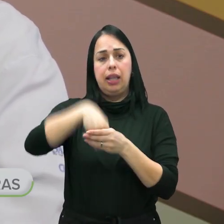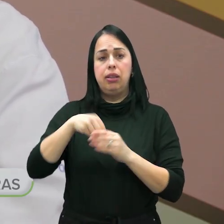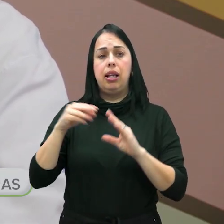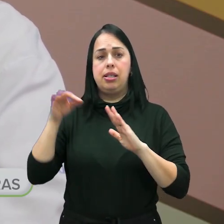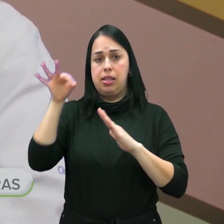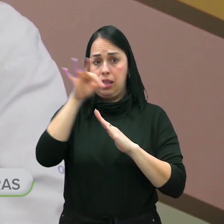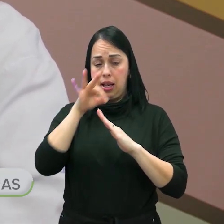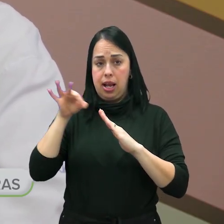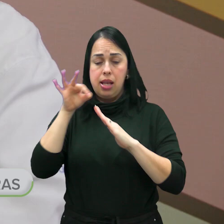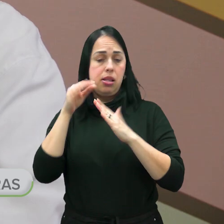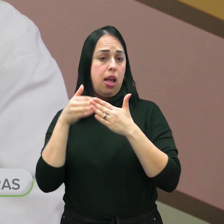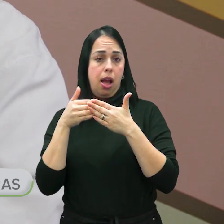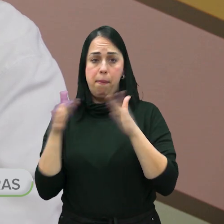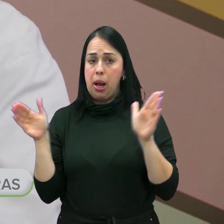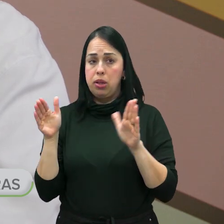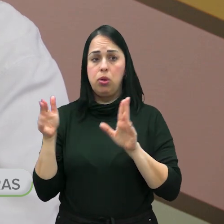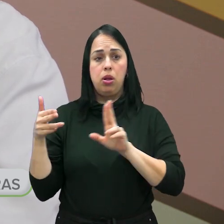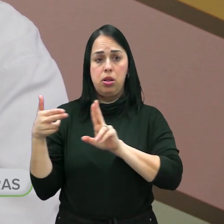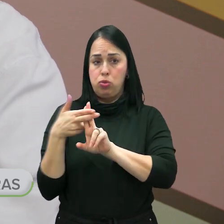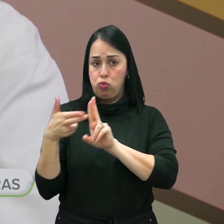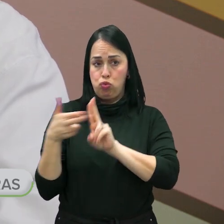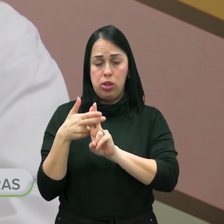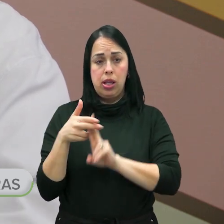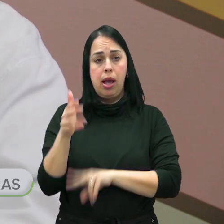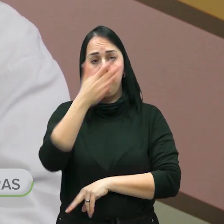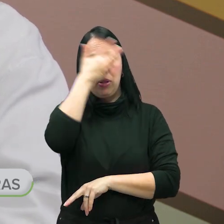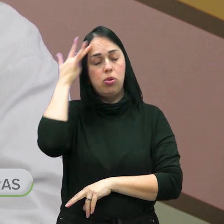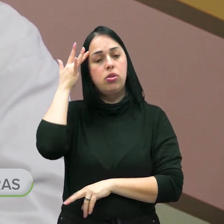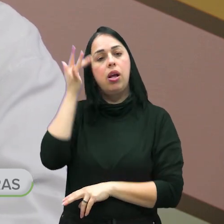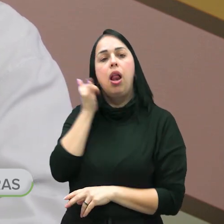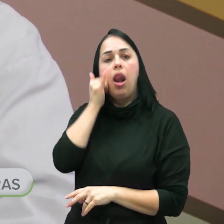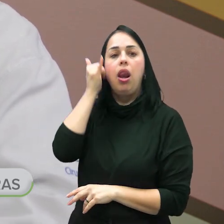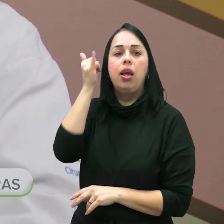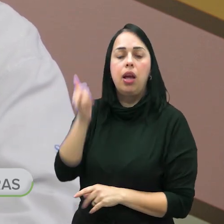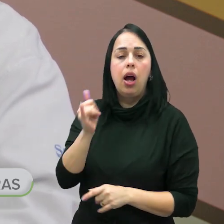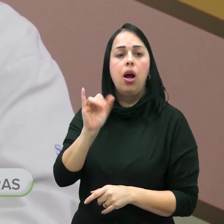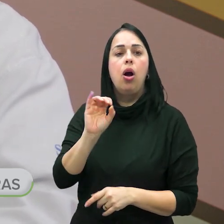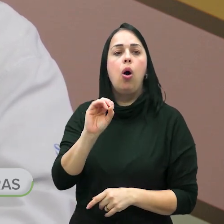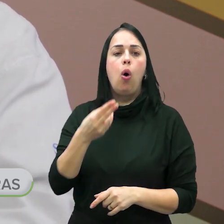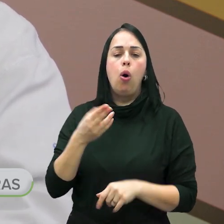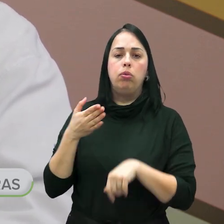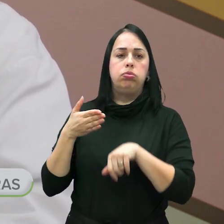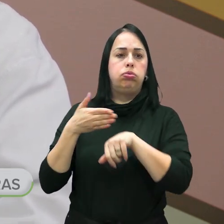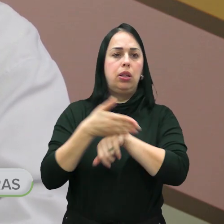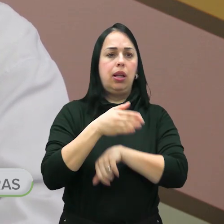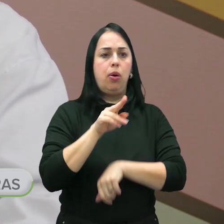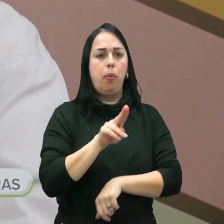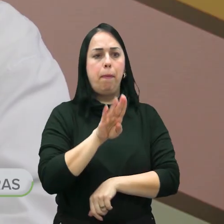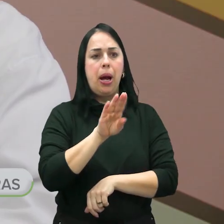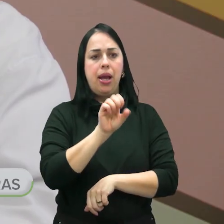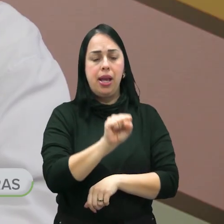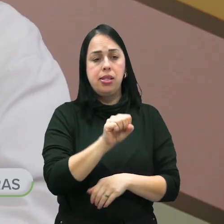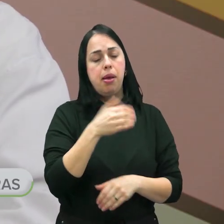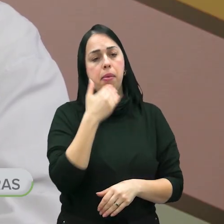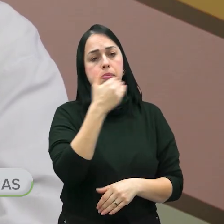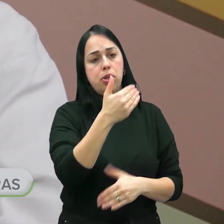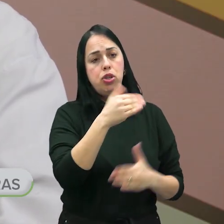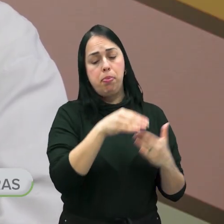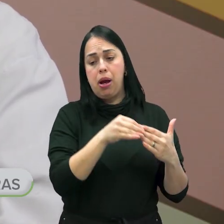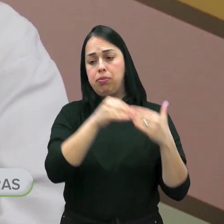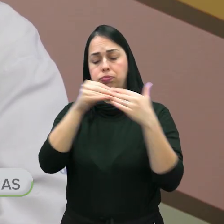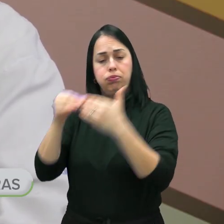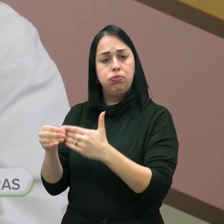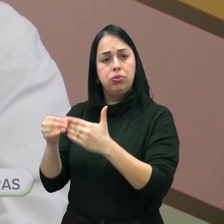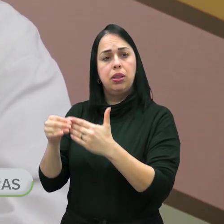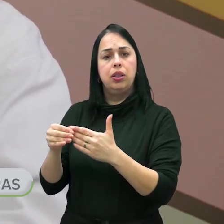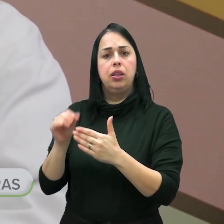ele é aberto ao SUS. A pessoa pode ligar diretamente lá ou passar através de uma UBS, conseguir um encaminhamento